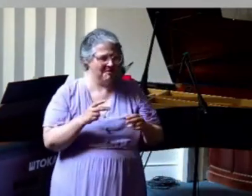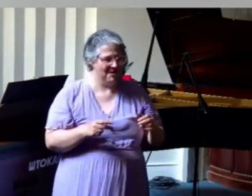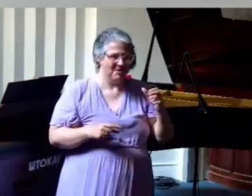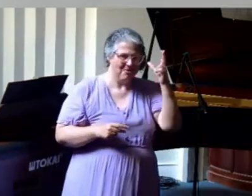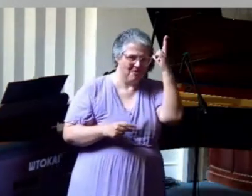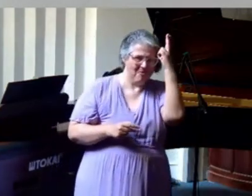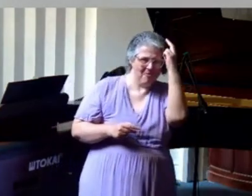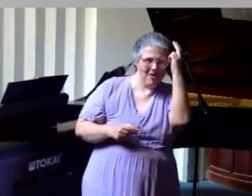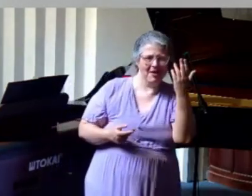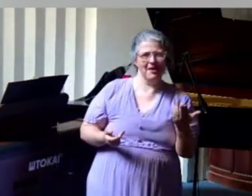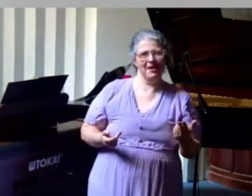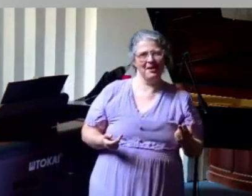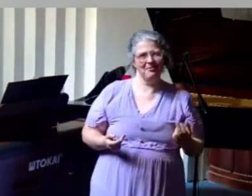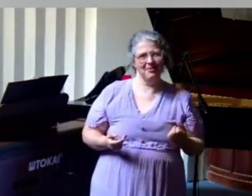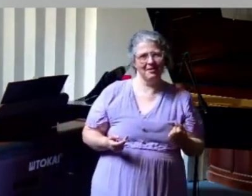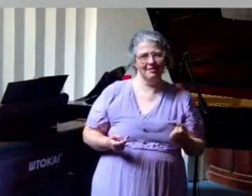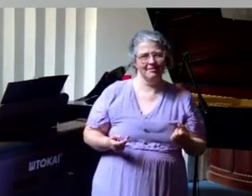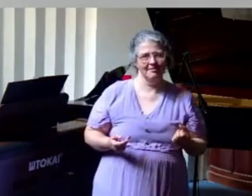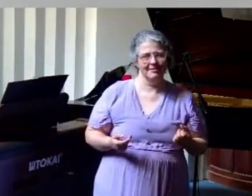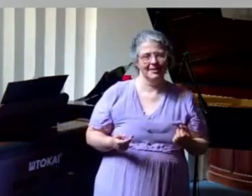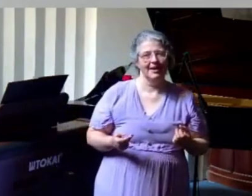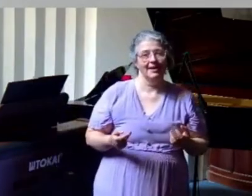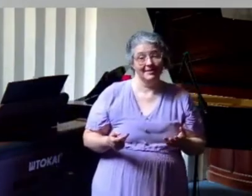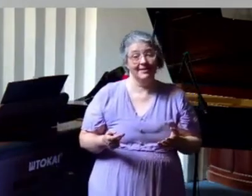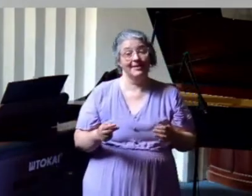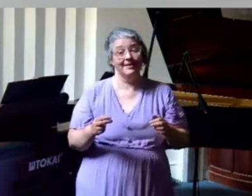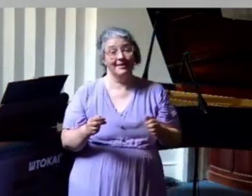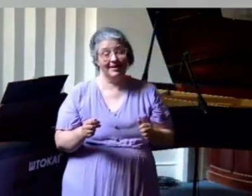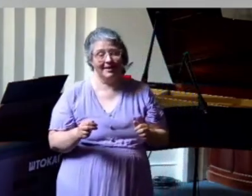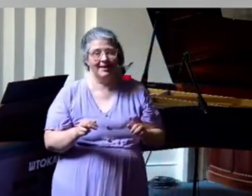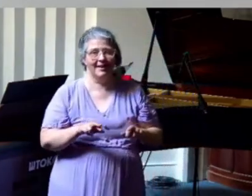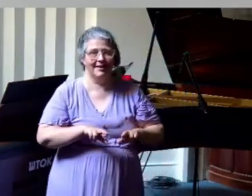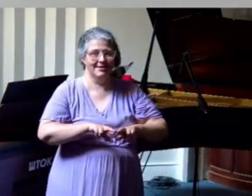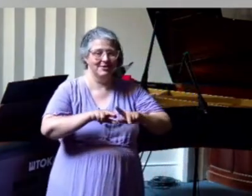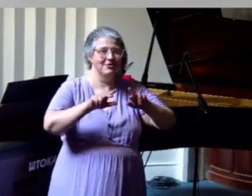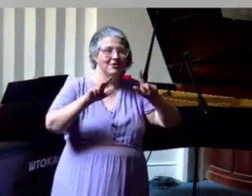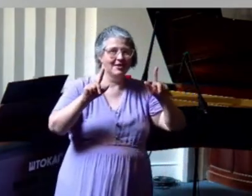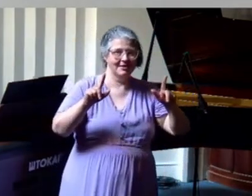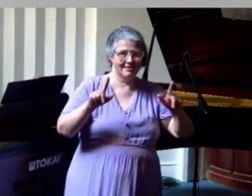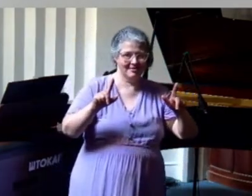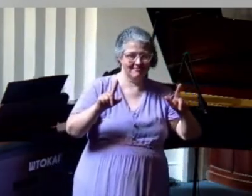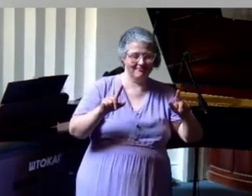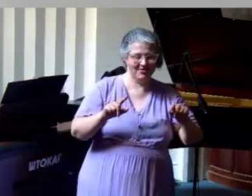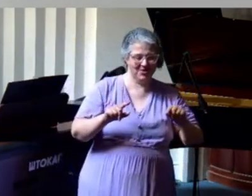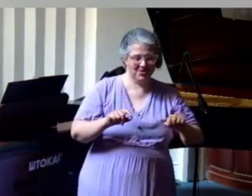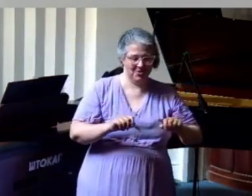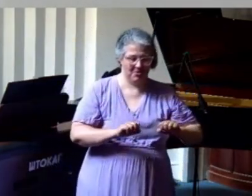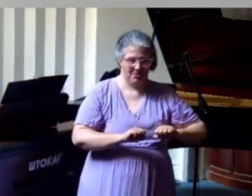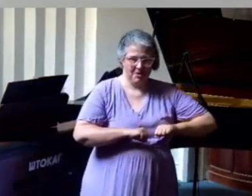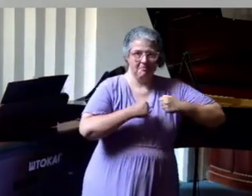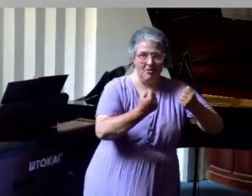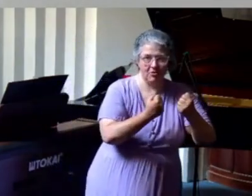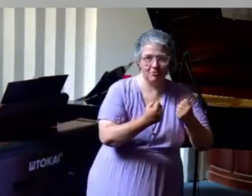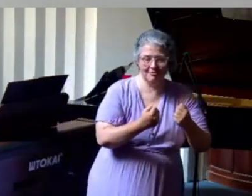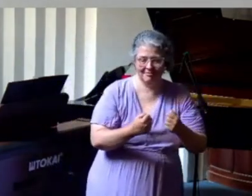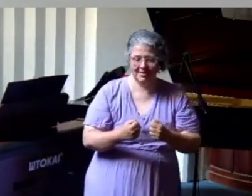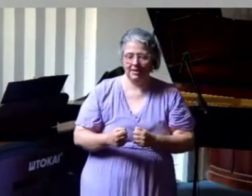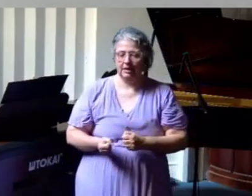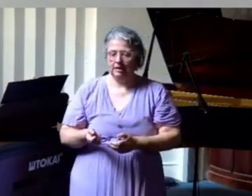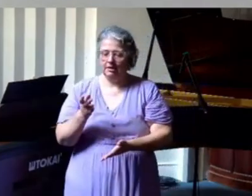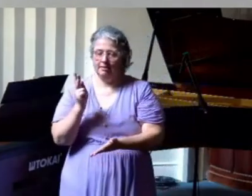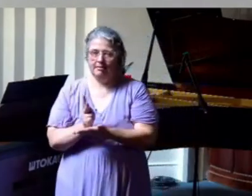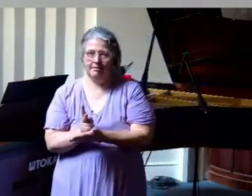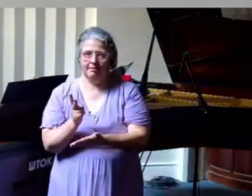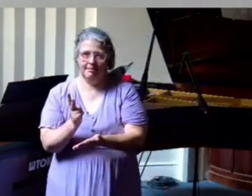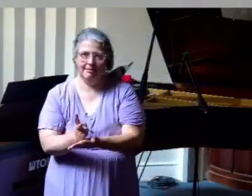diferença, crianças, entre o impulso e a persistência. Essas são palavras talvez ainda um pouco novas para